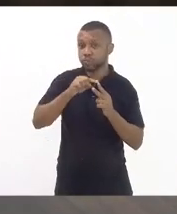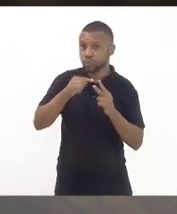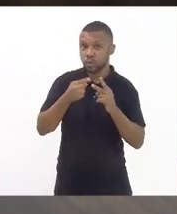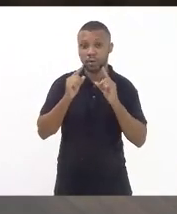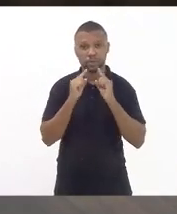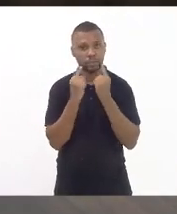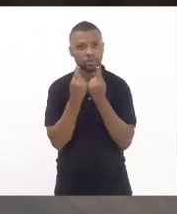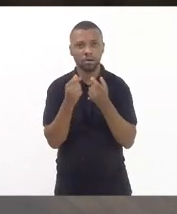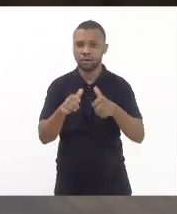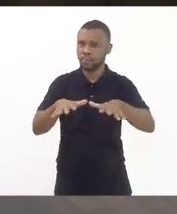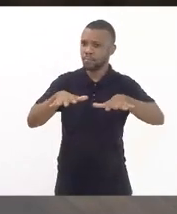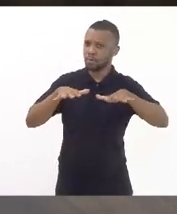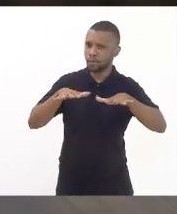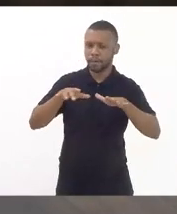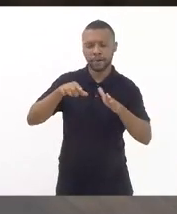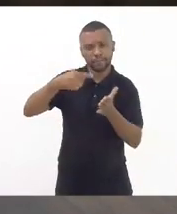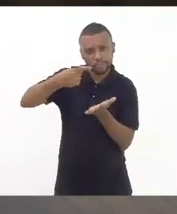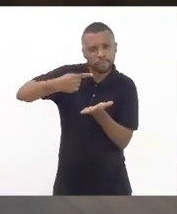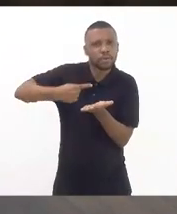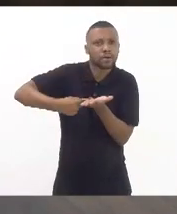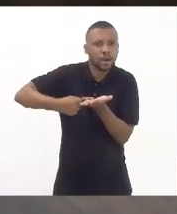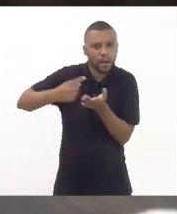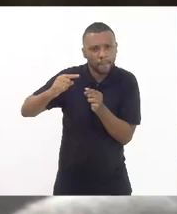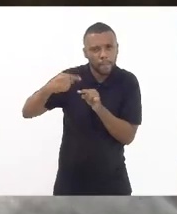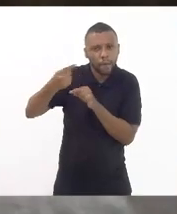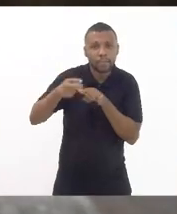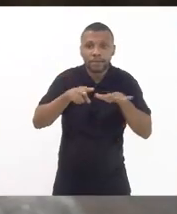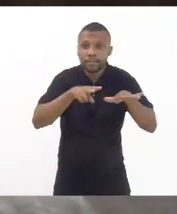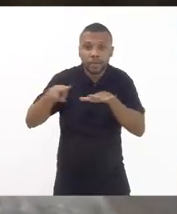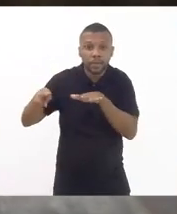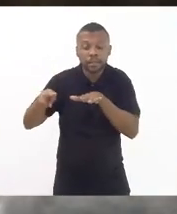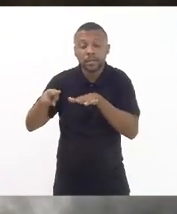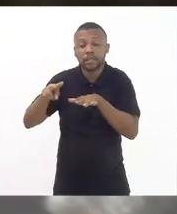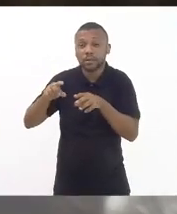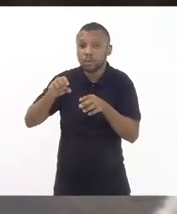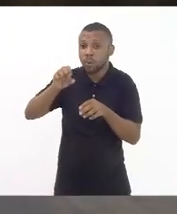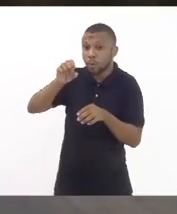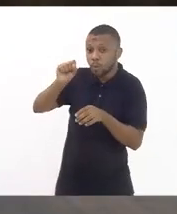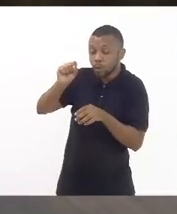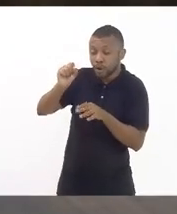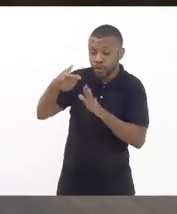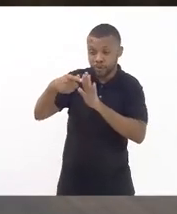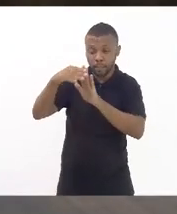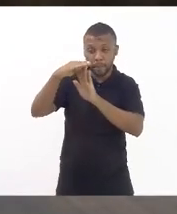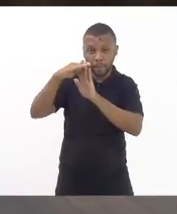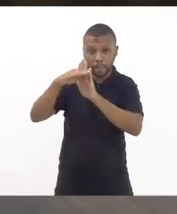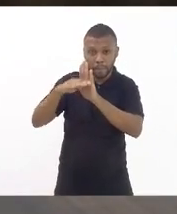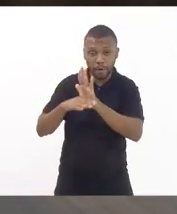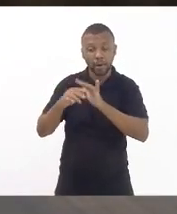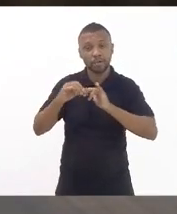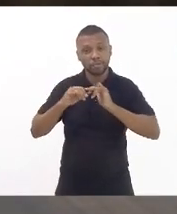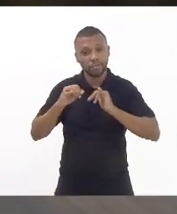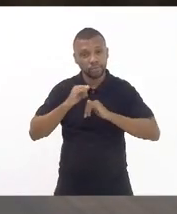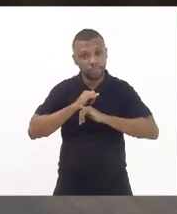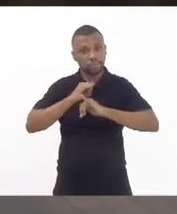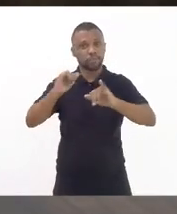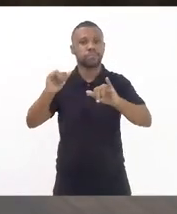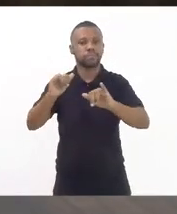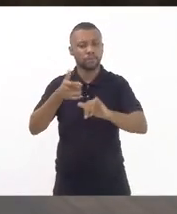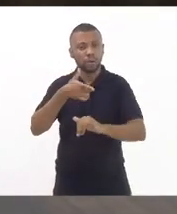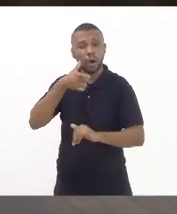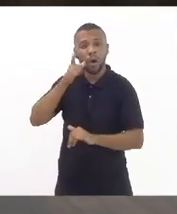semana. Com relação às... São 8 mensagens do Poder Executivo que entraram ontem à noite. Então, só